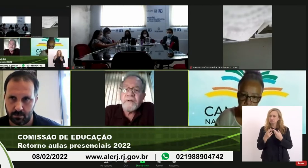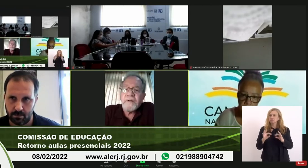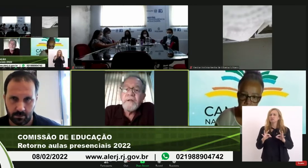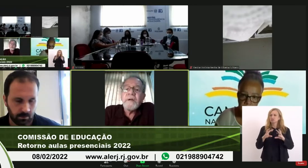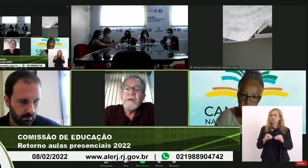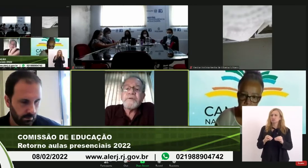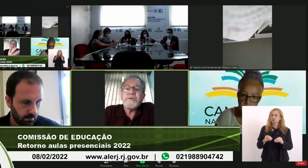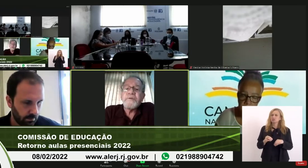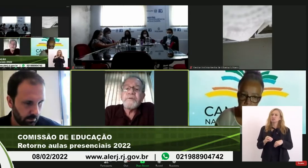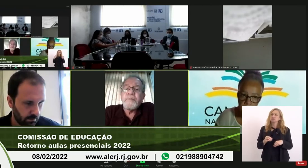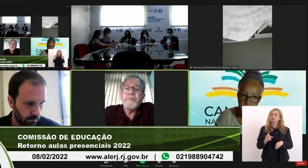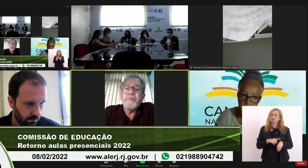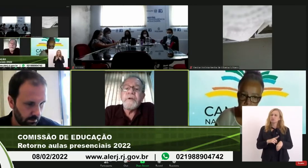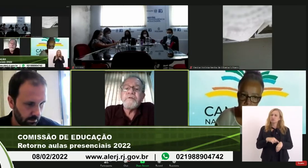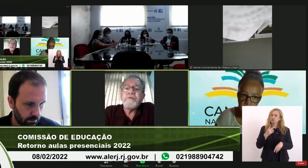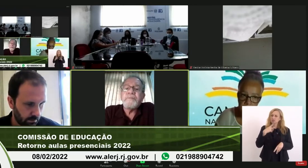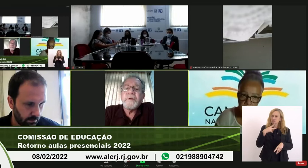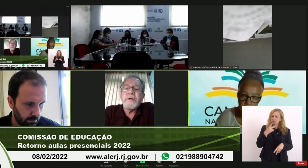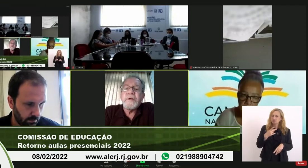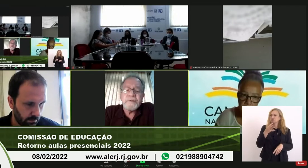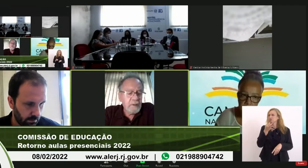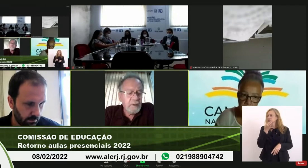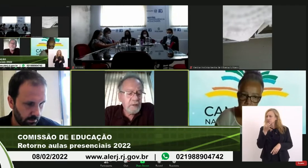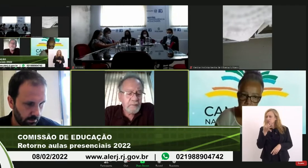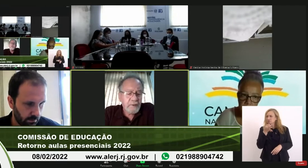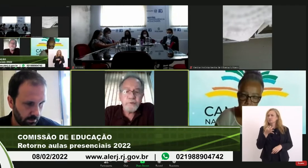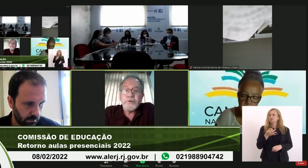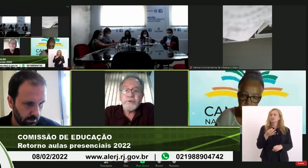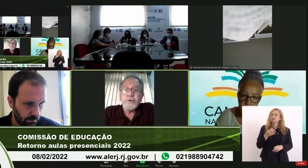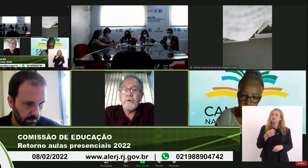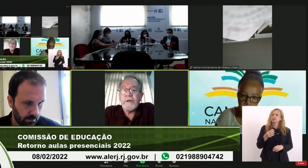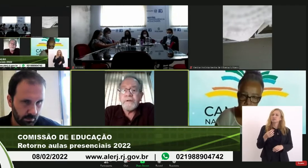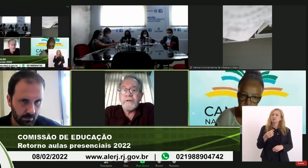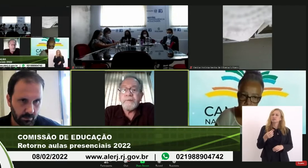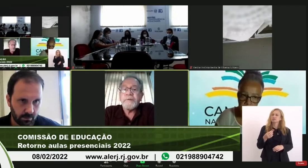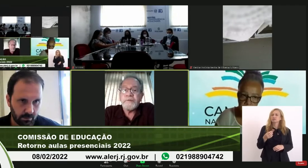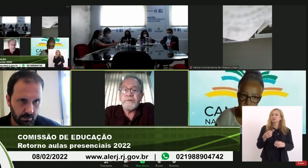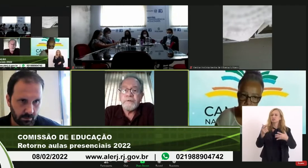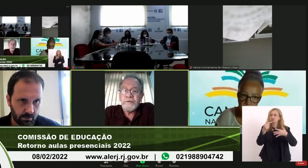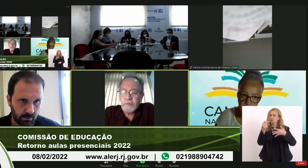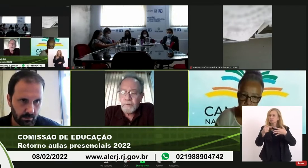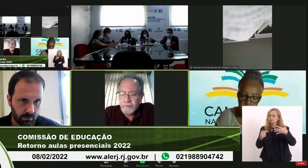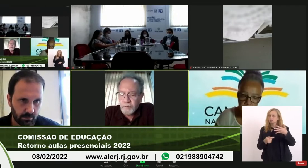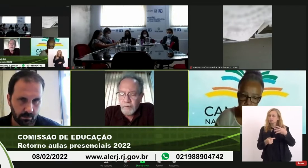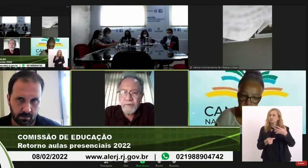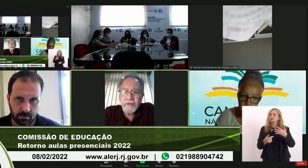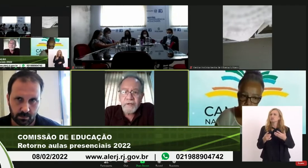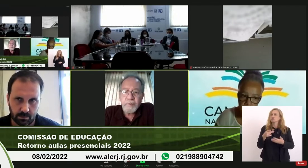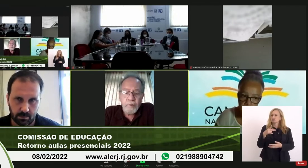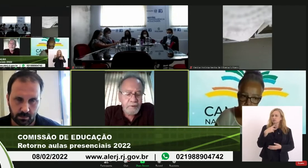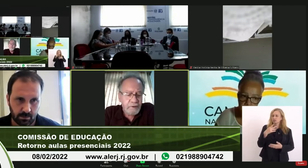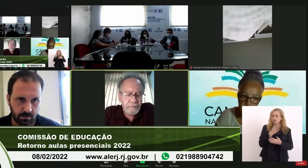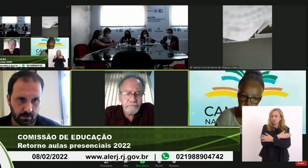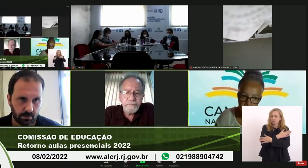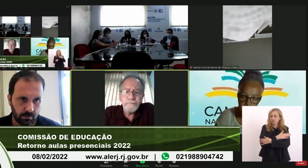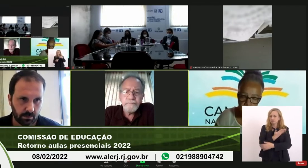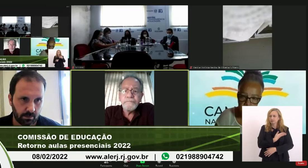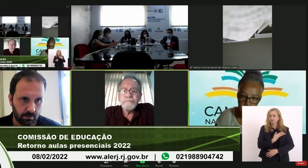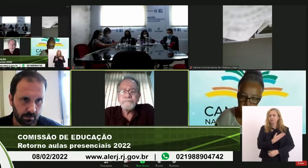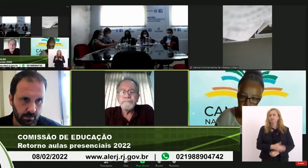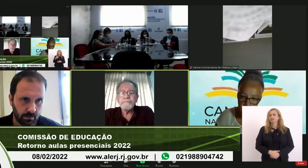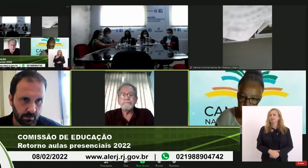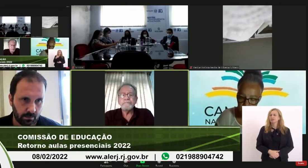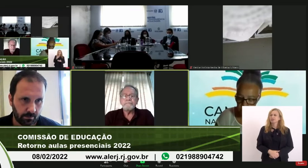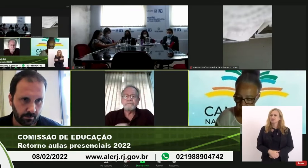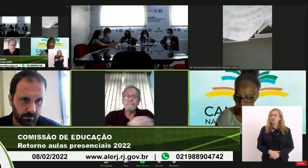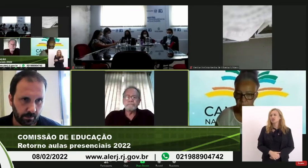fala, mas pelos depoimentos e pelas questões colocadas pelas pessoas que você convidou. Um abraço, meu companheiro.